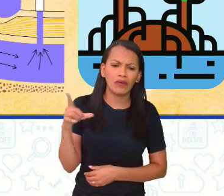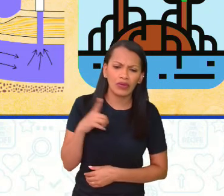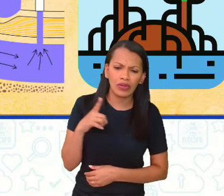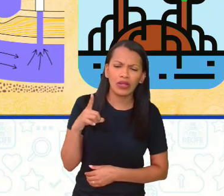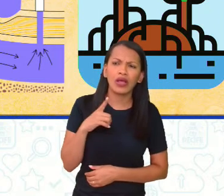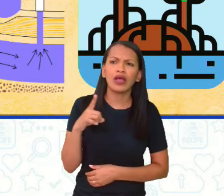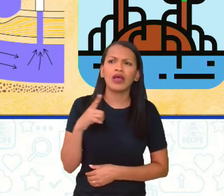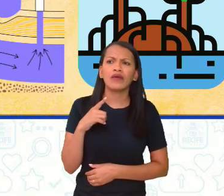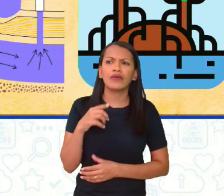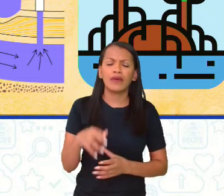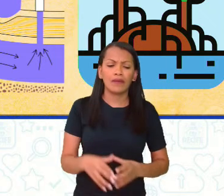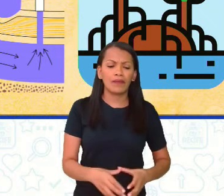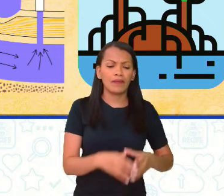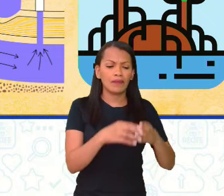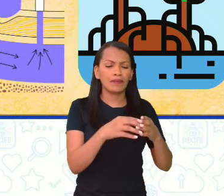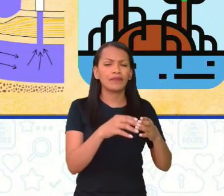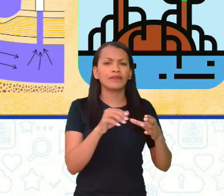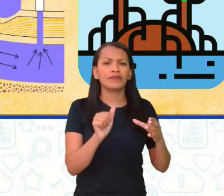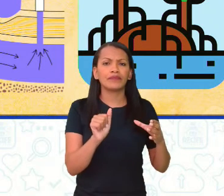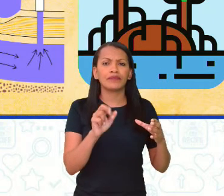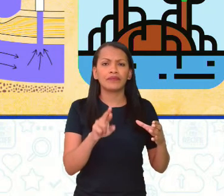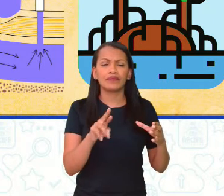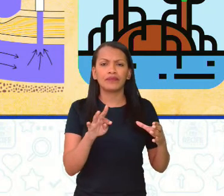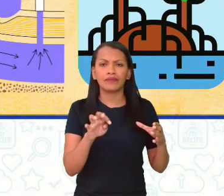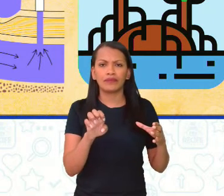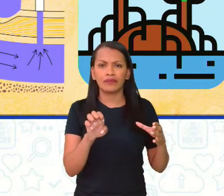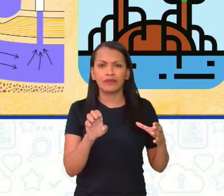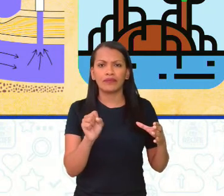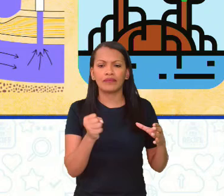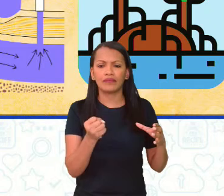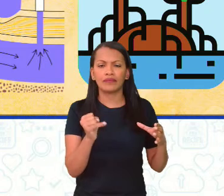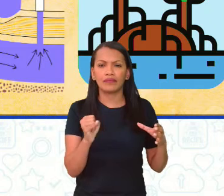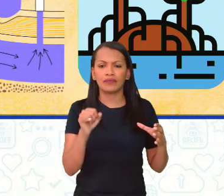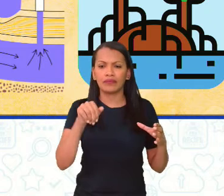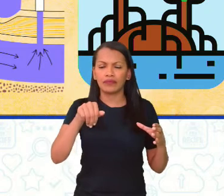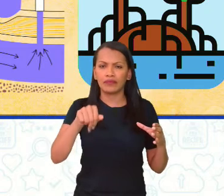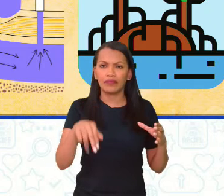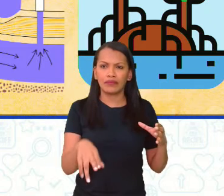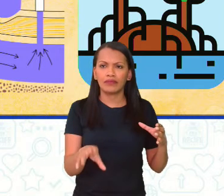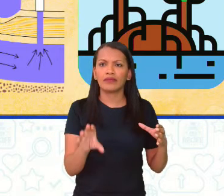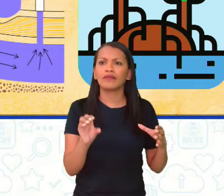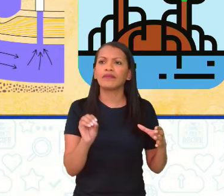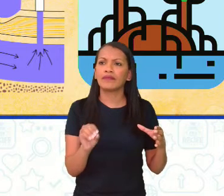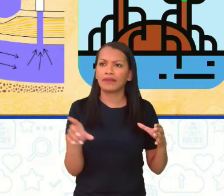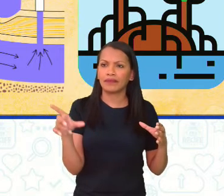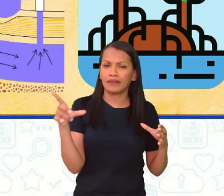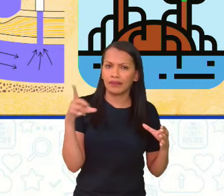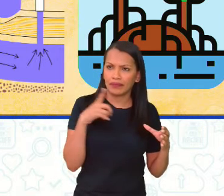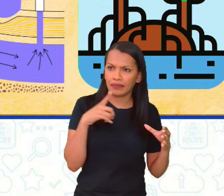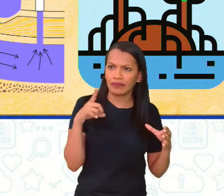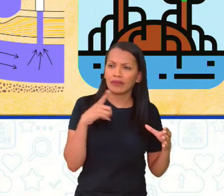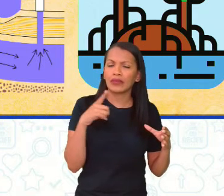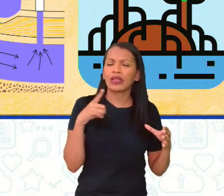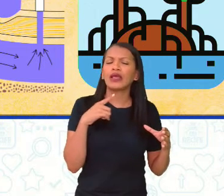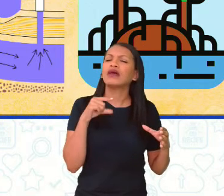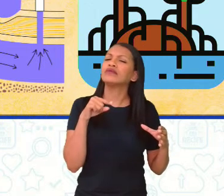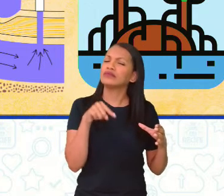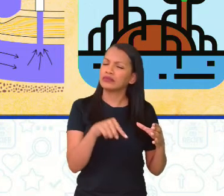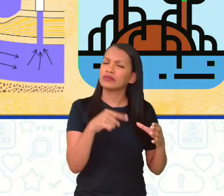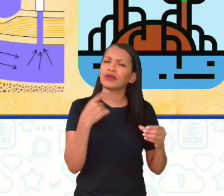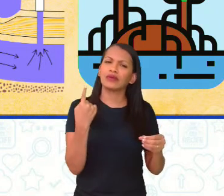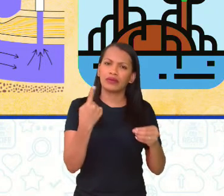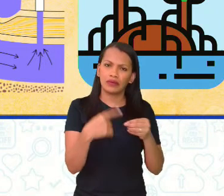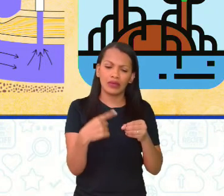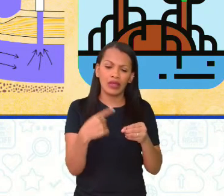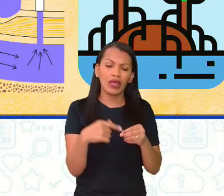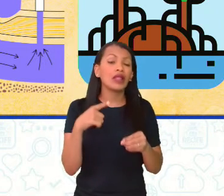poços artesianos, né? A gente ali no sertão, a gente tem hidrografia no sertão, minha gente. Sertão tem